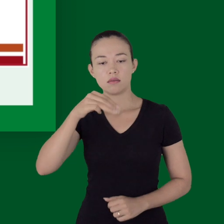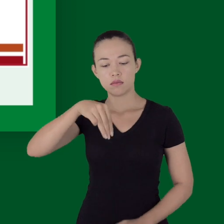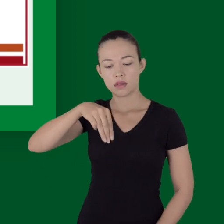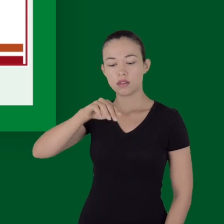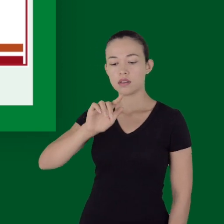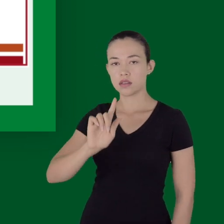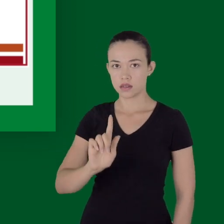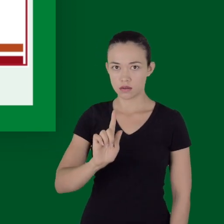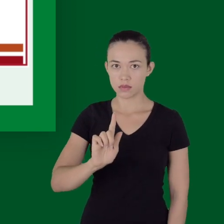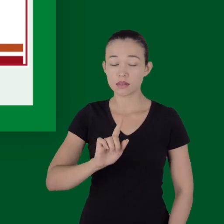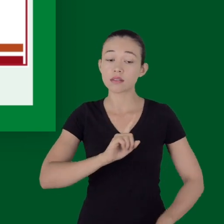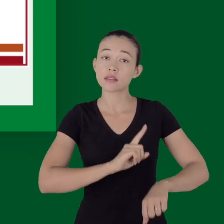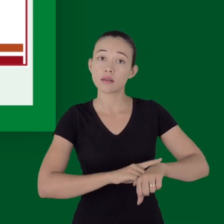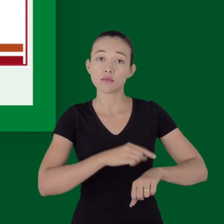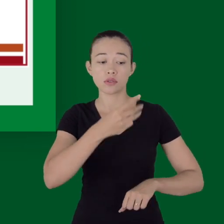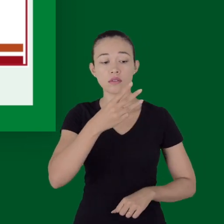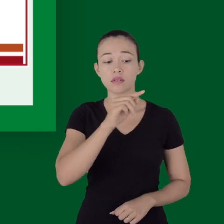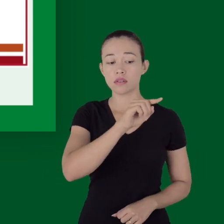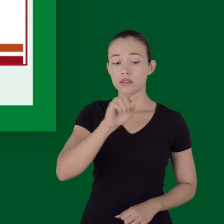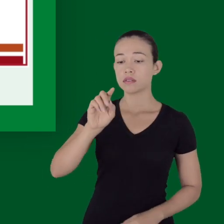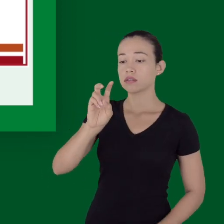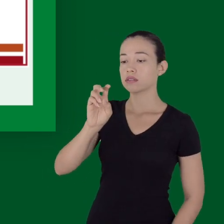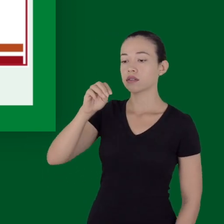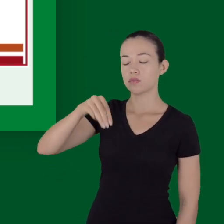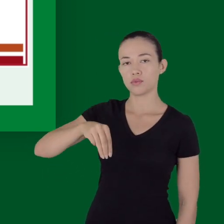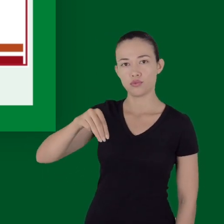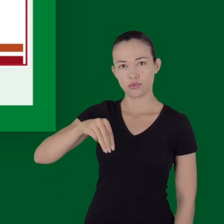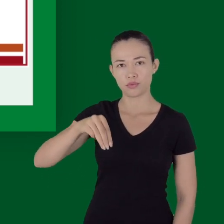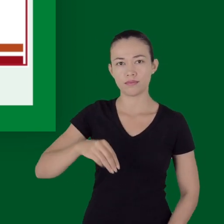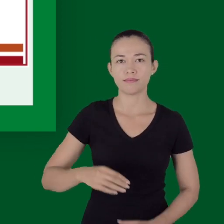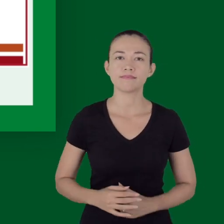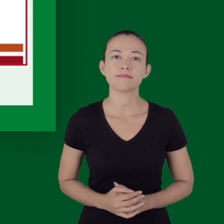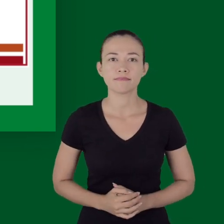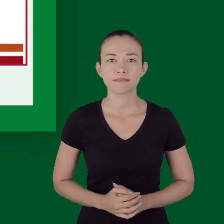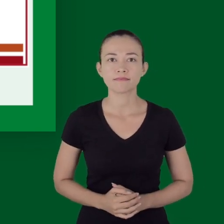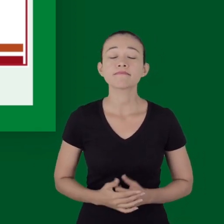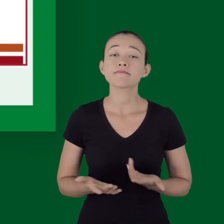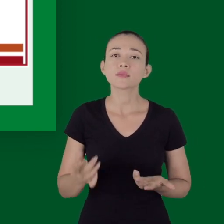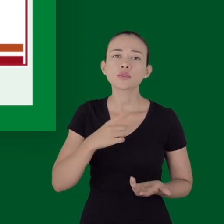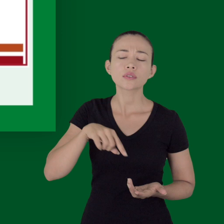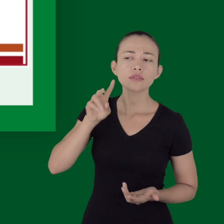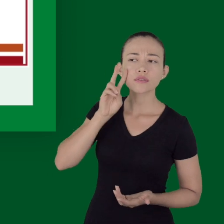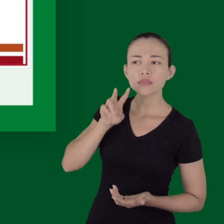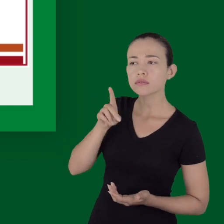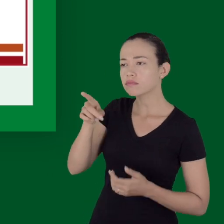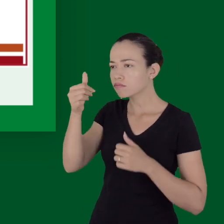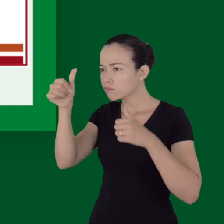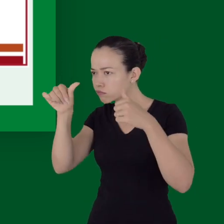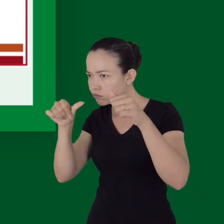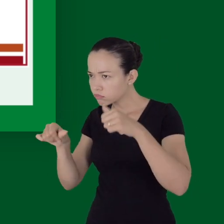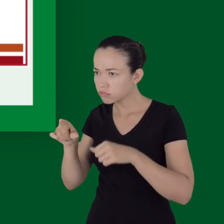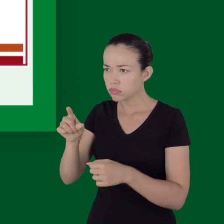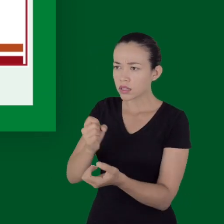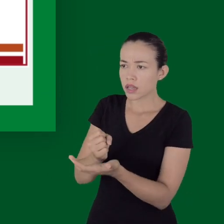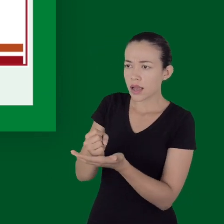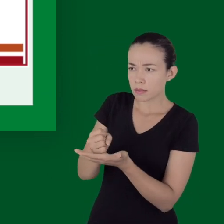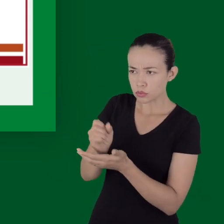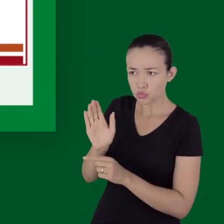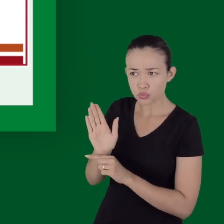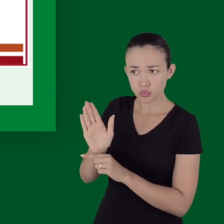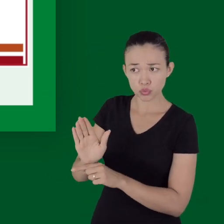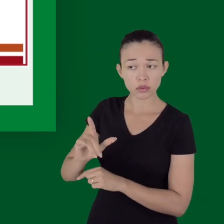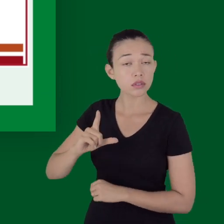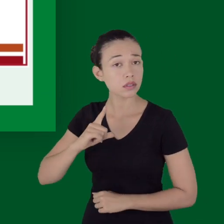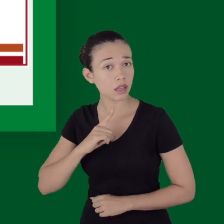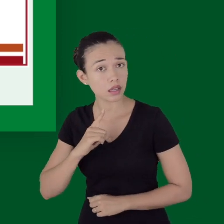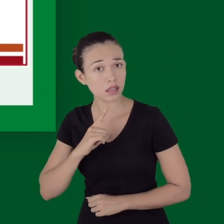6 vezes, né, até 3 mg, e num intervalo de 3 a 5 minutos. Depois disso, a